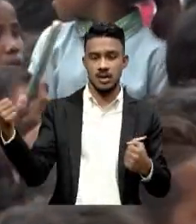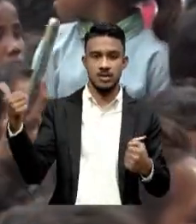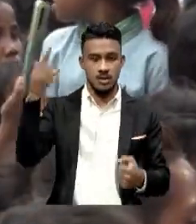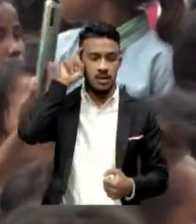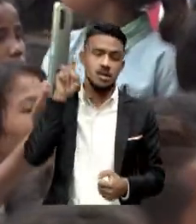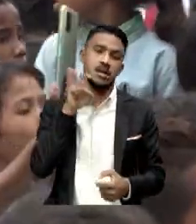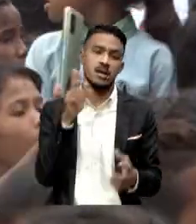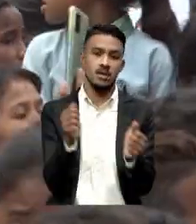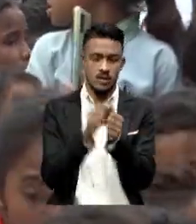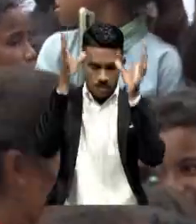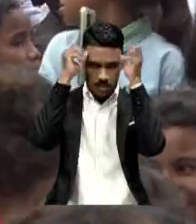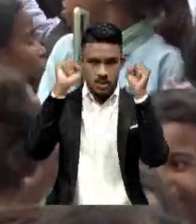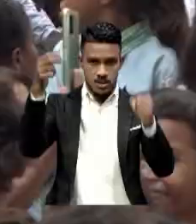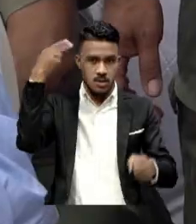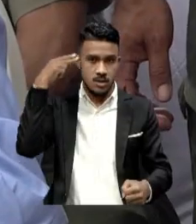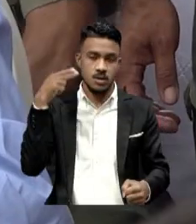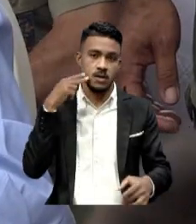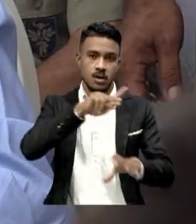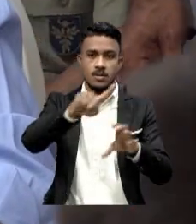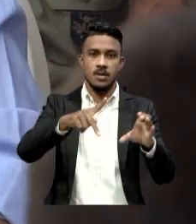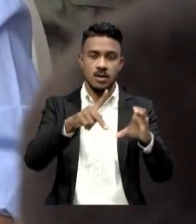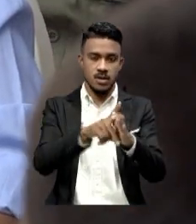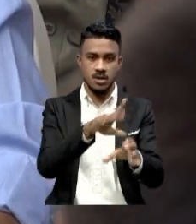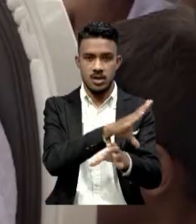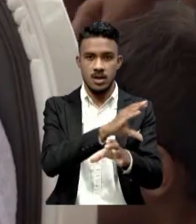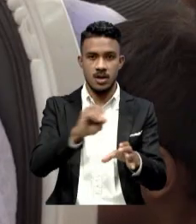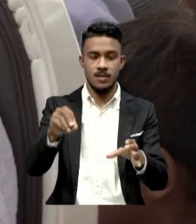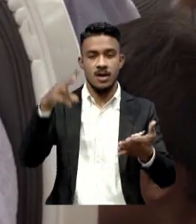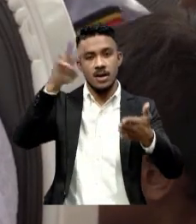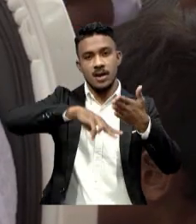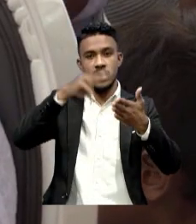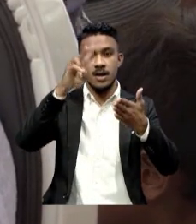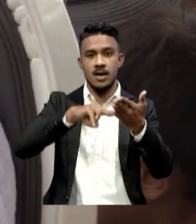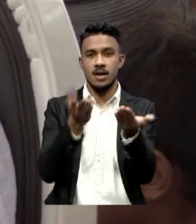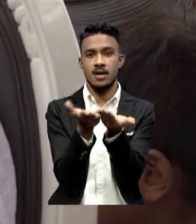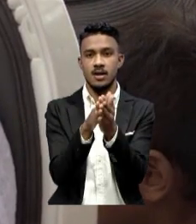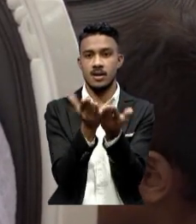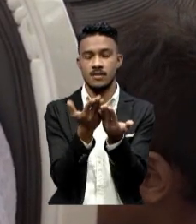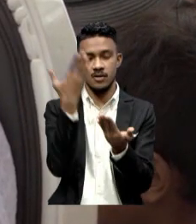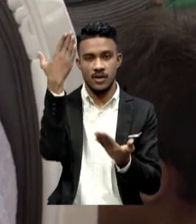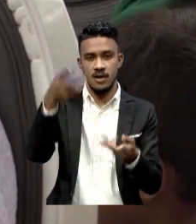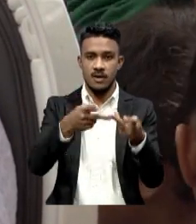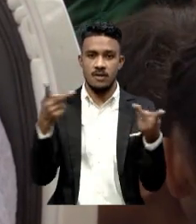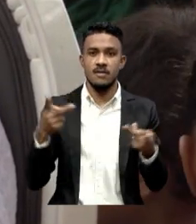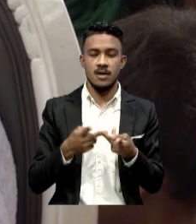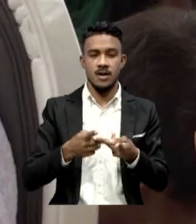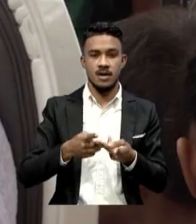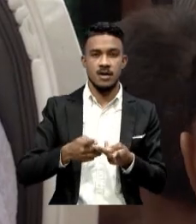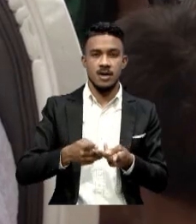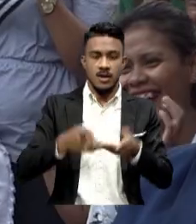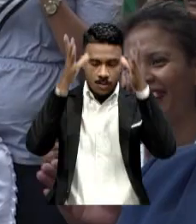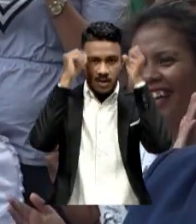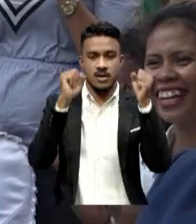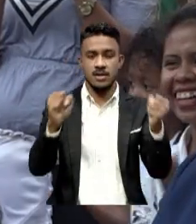presidente da República, Zera Muzorta, participa feira livro e jardim palácio presidencial. E a feira né, líder